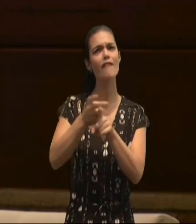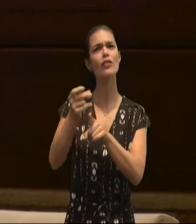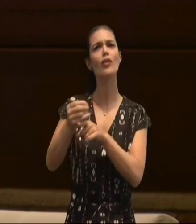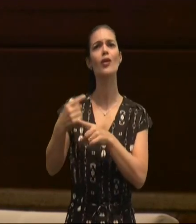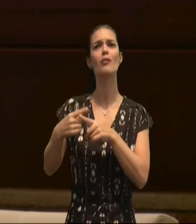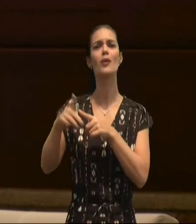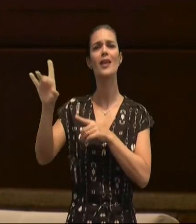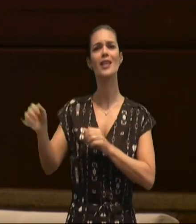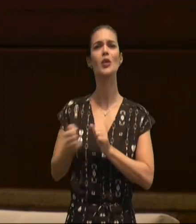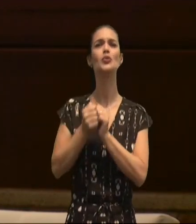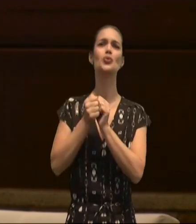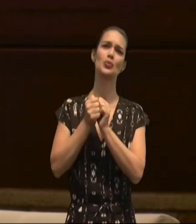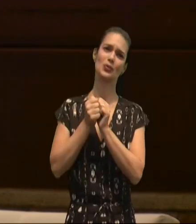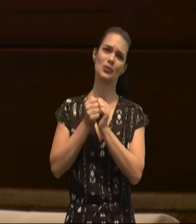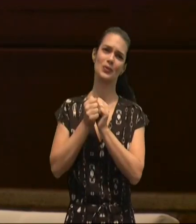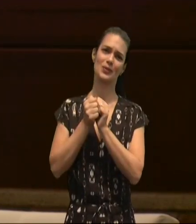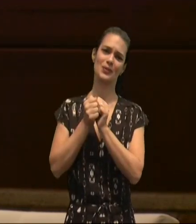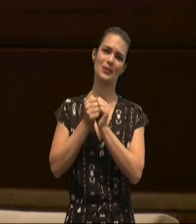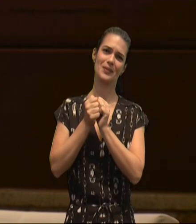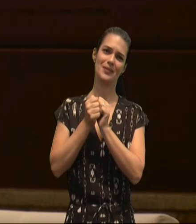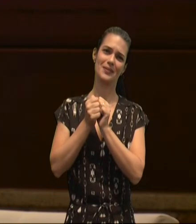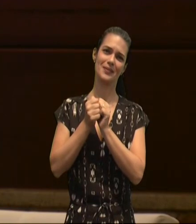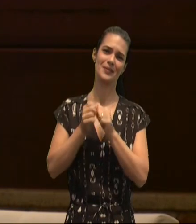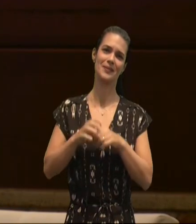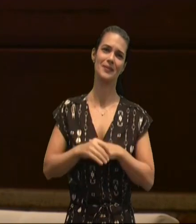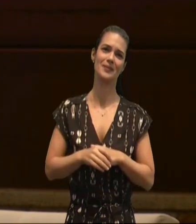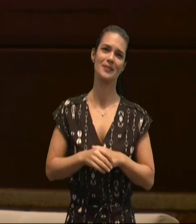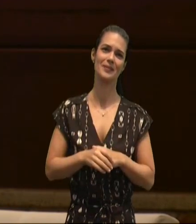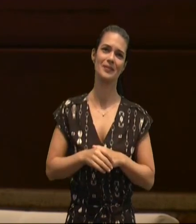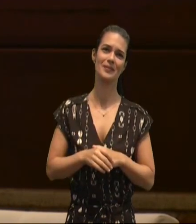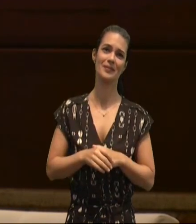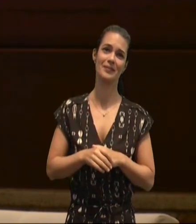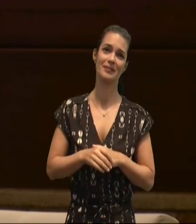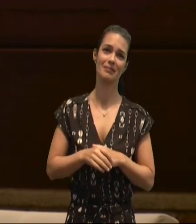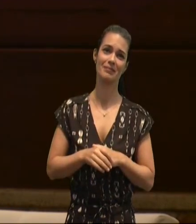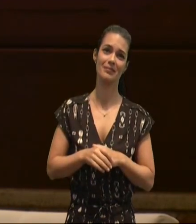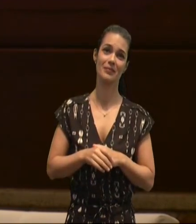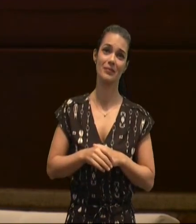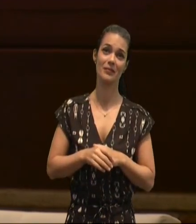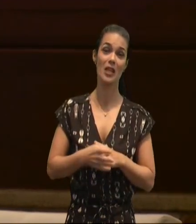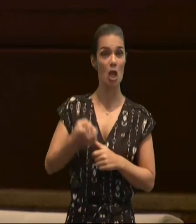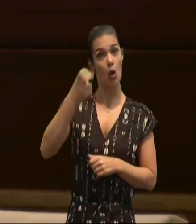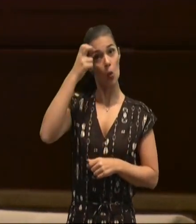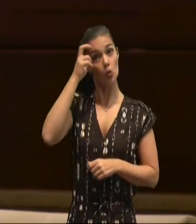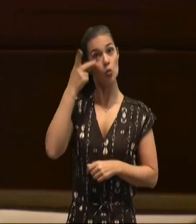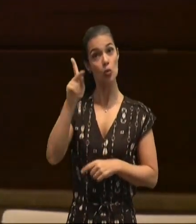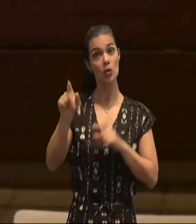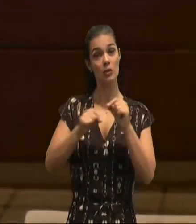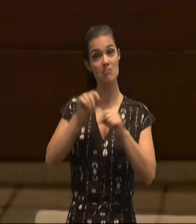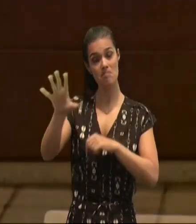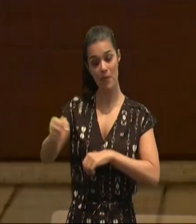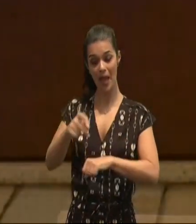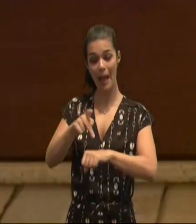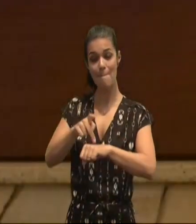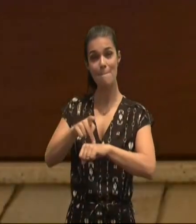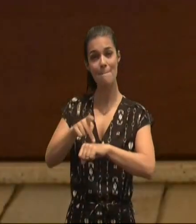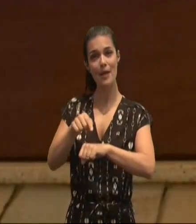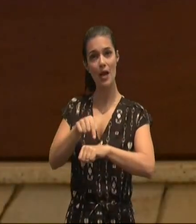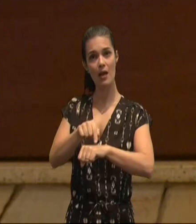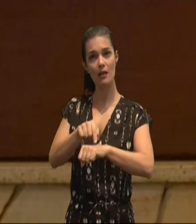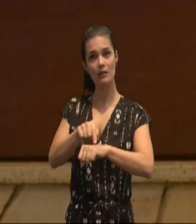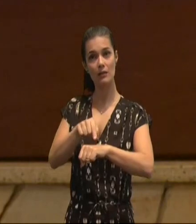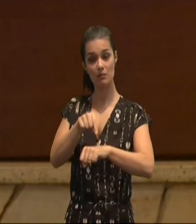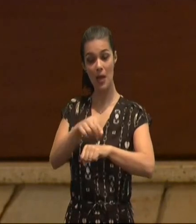então, como símbolo, como era muito comum entre eles, ele toma uma pedra. E esta pedra ele coloca para que o povo